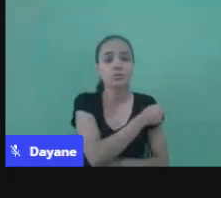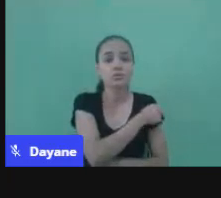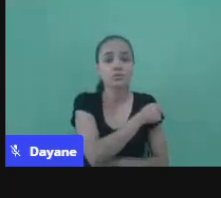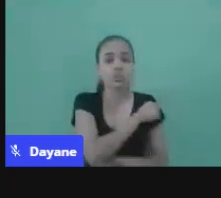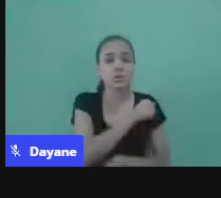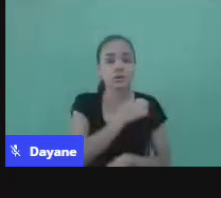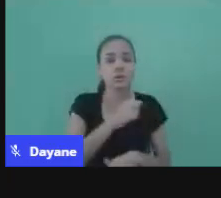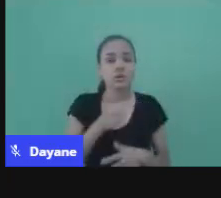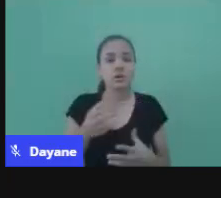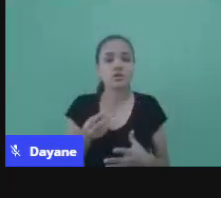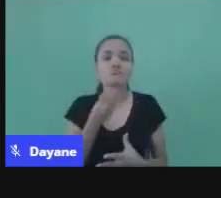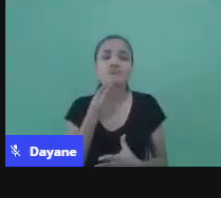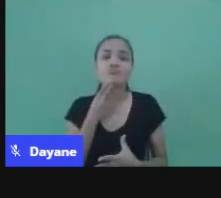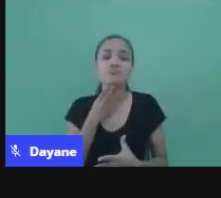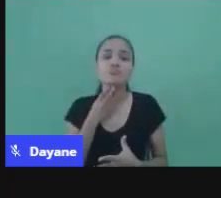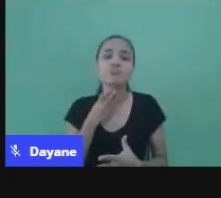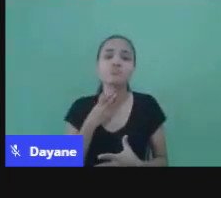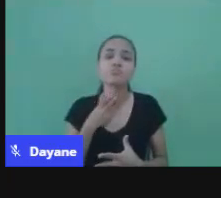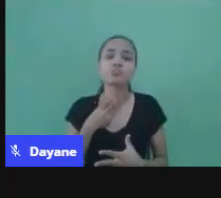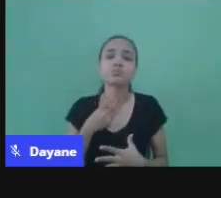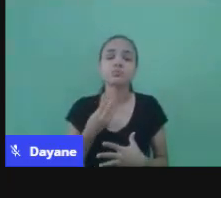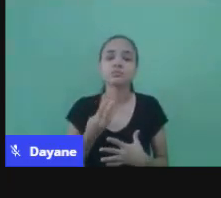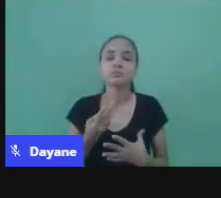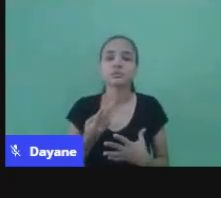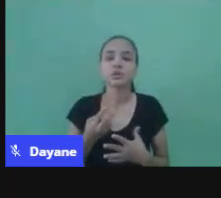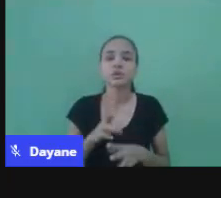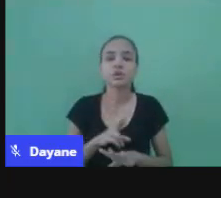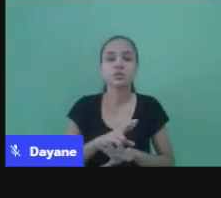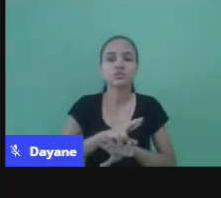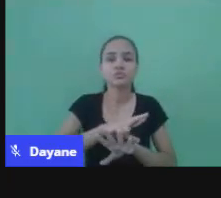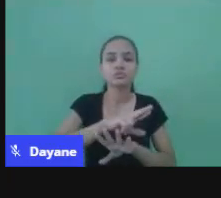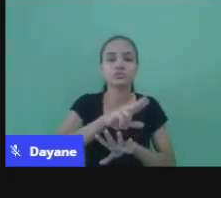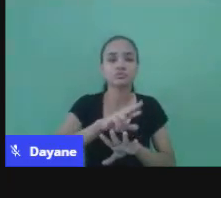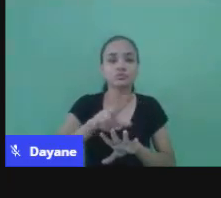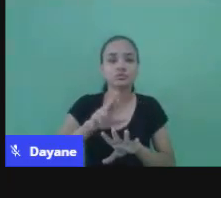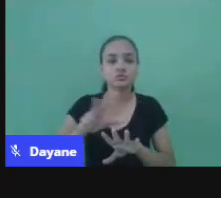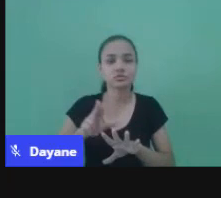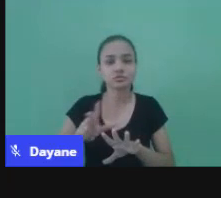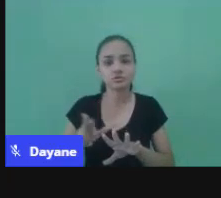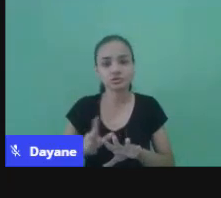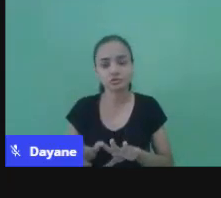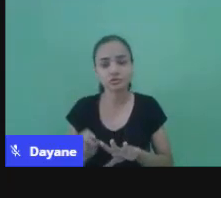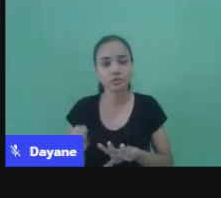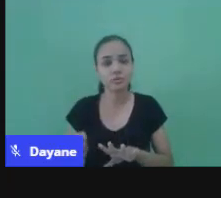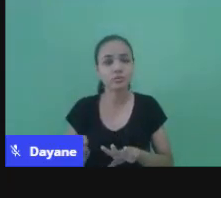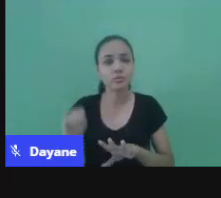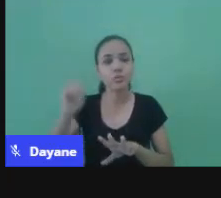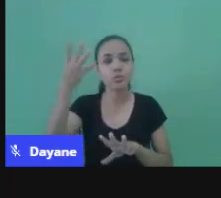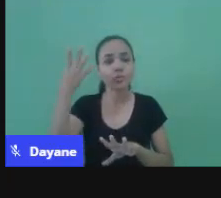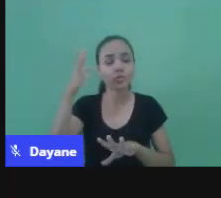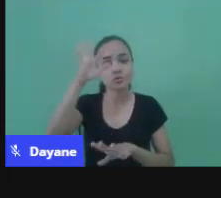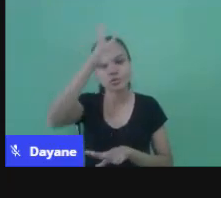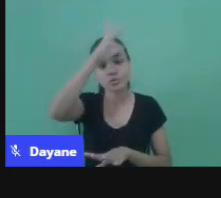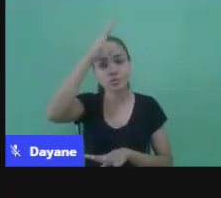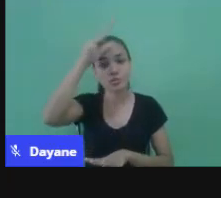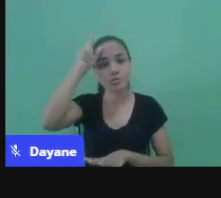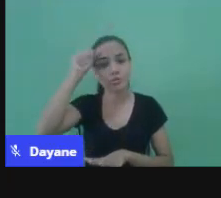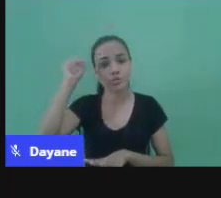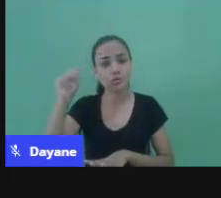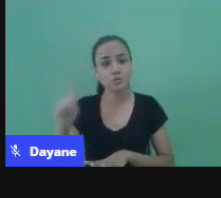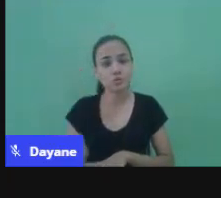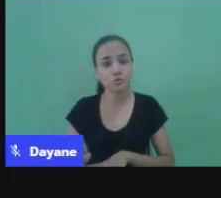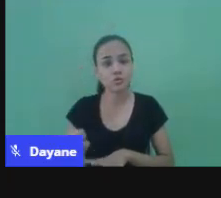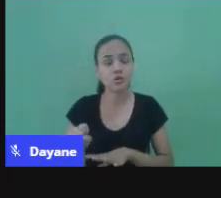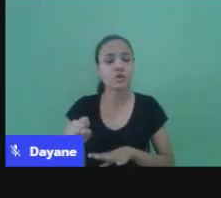os gigantes da América do Sul que ocorrem aqui no Mato Grosso do Sul. Então, valorizar um pouquinho essa